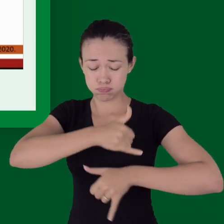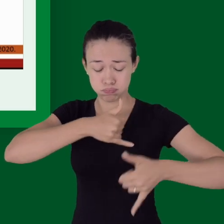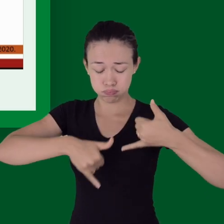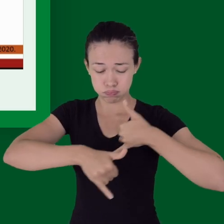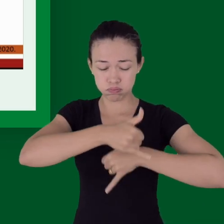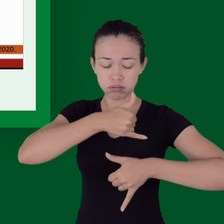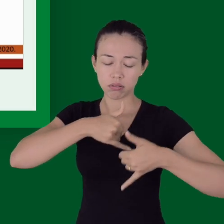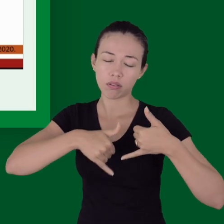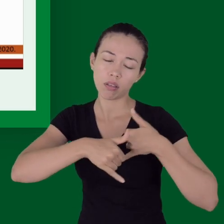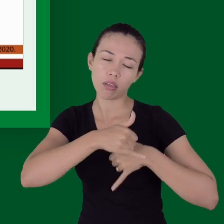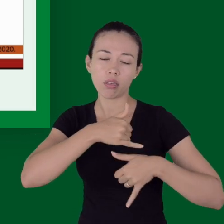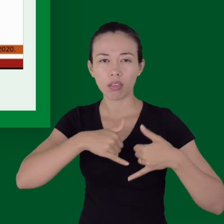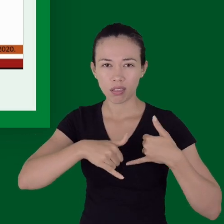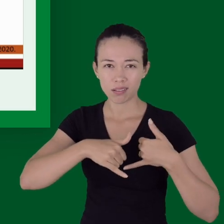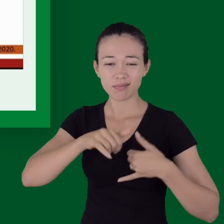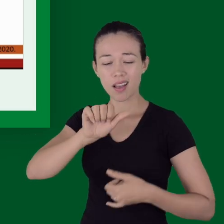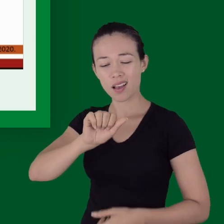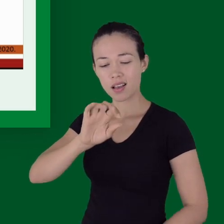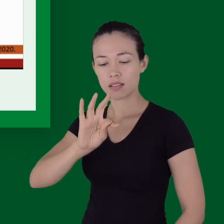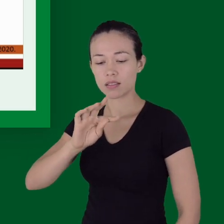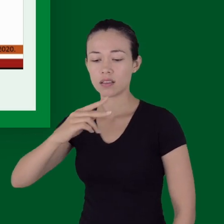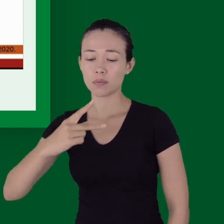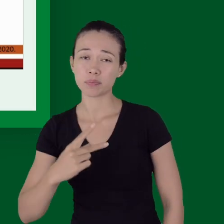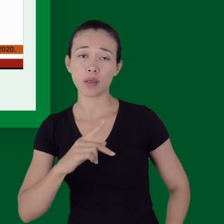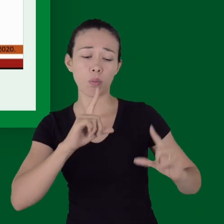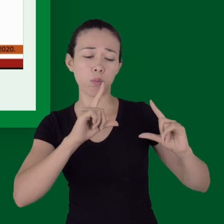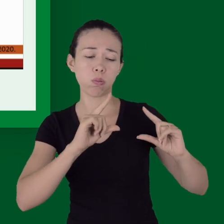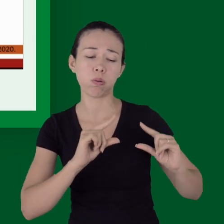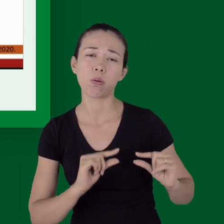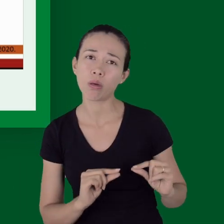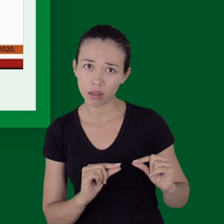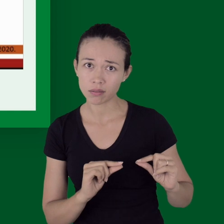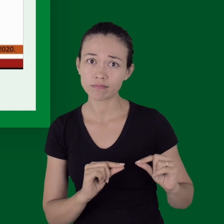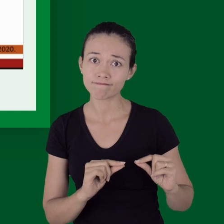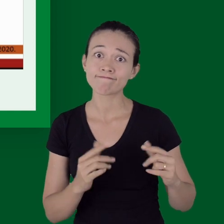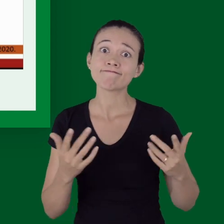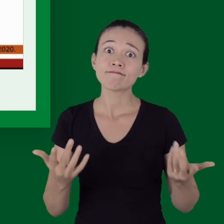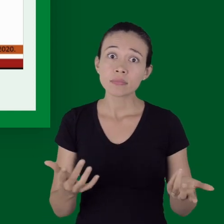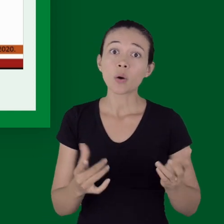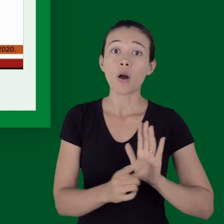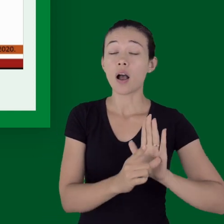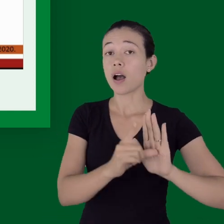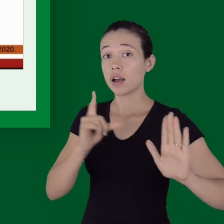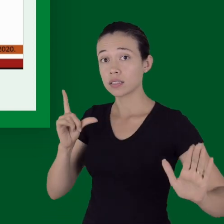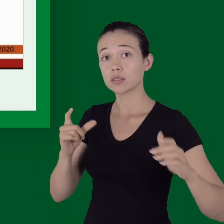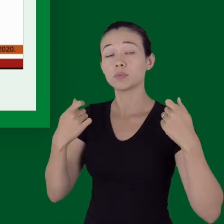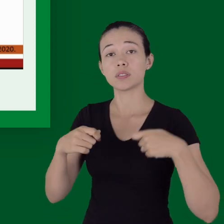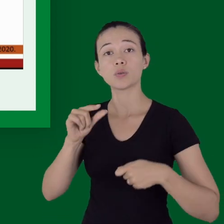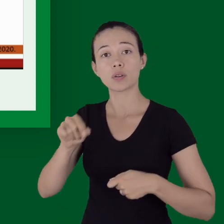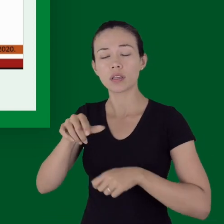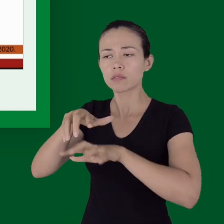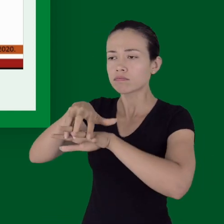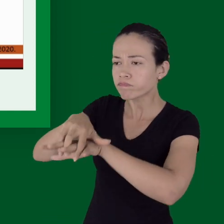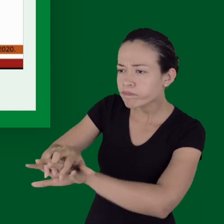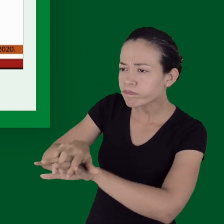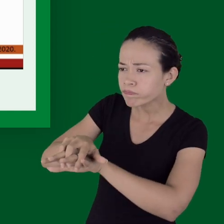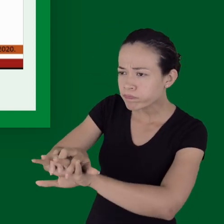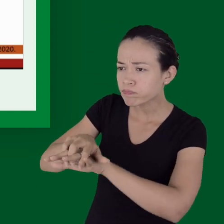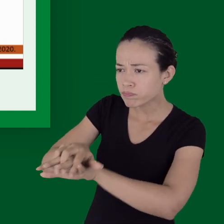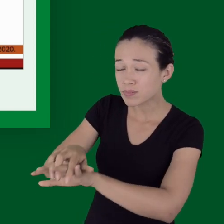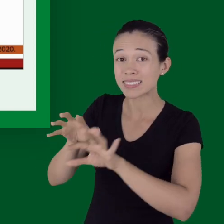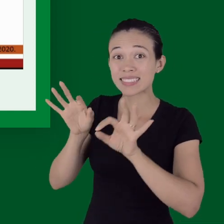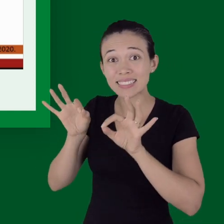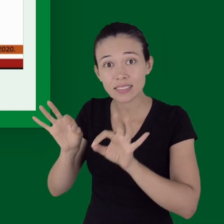aí, a gente vê a importância de uma fibrilação precoce e de uma massagem adequada. Uma compressão eficiente,